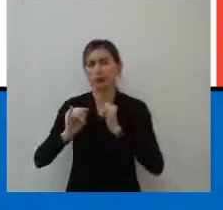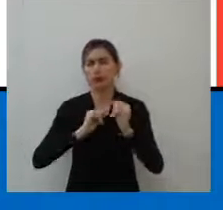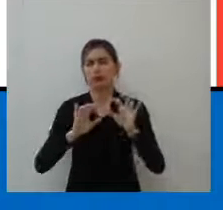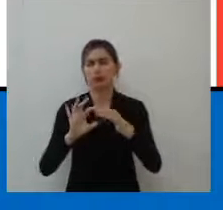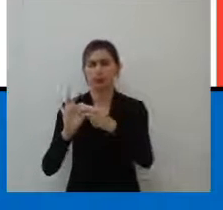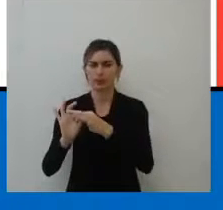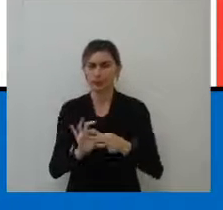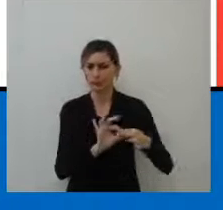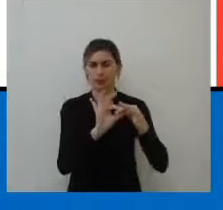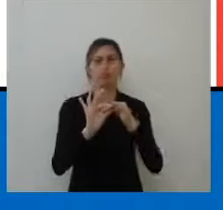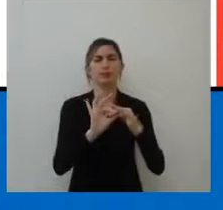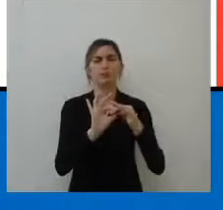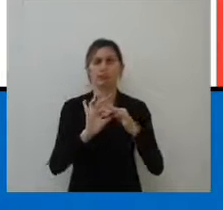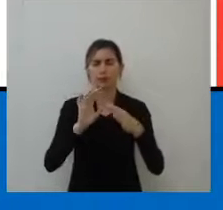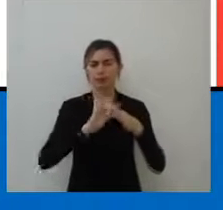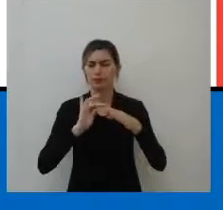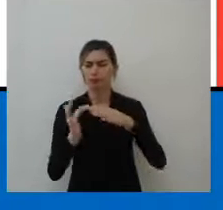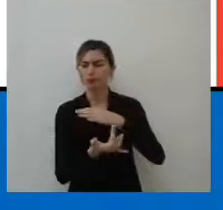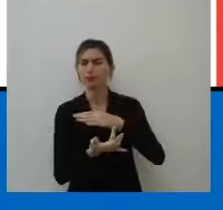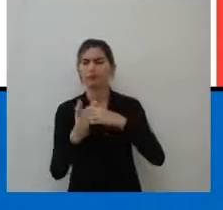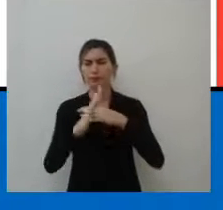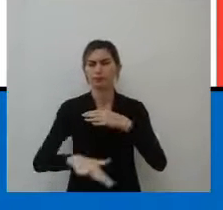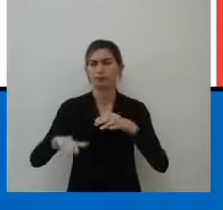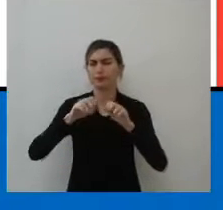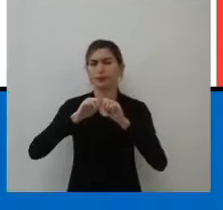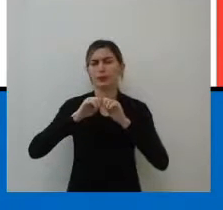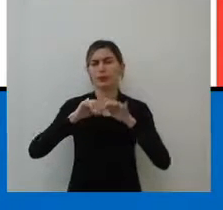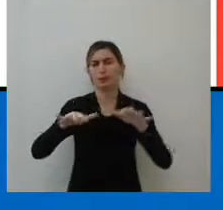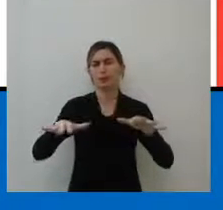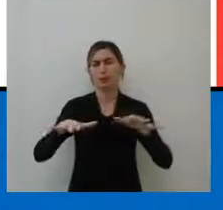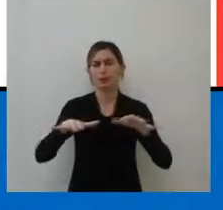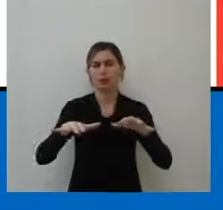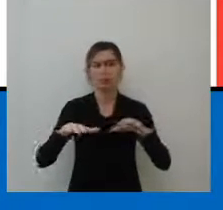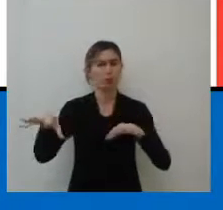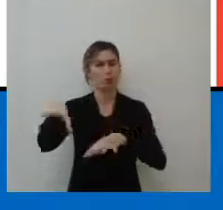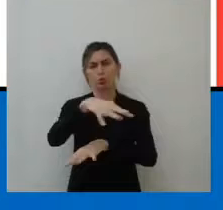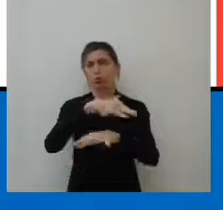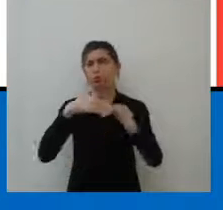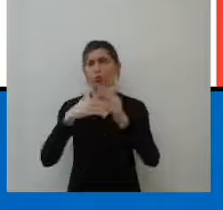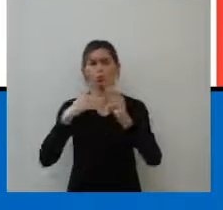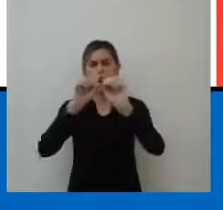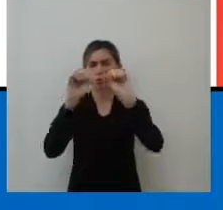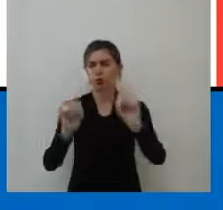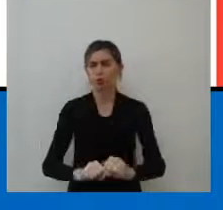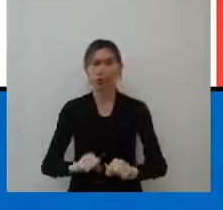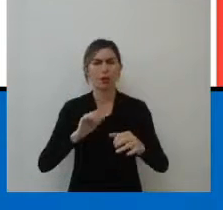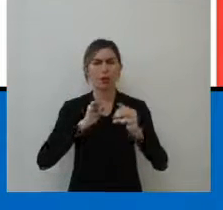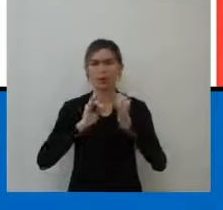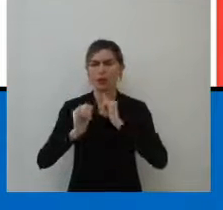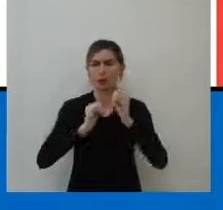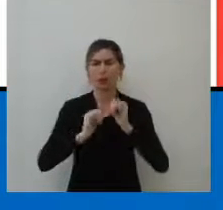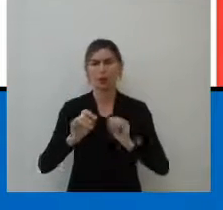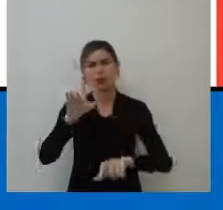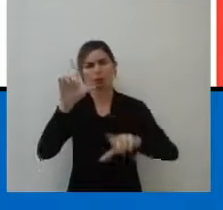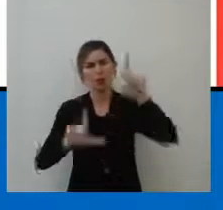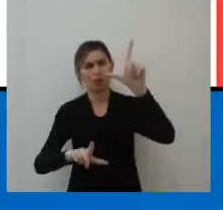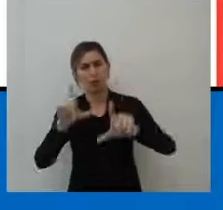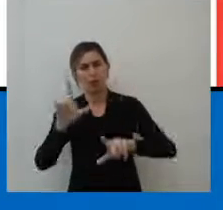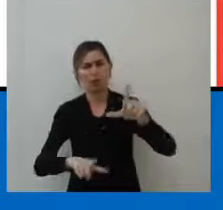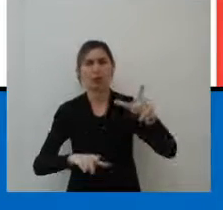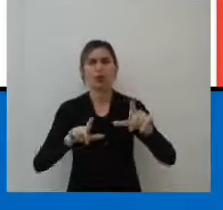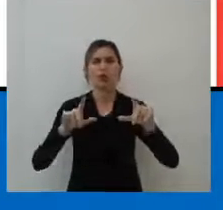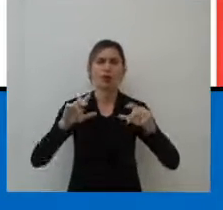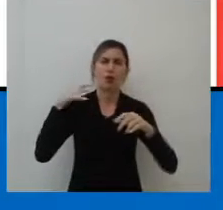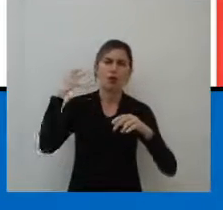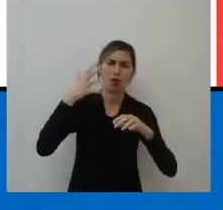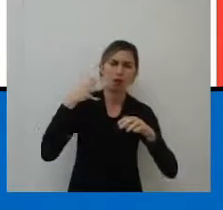interligado. Então, o ciberespaço vai uma questão mais ampla e abarca todo esse sistema, internet, TV, rádio. Então, todos os